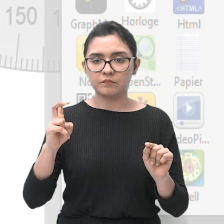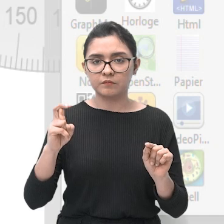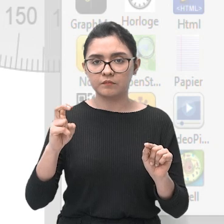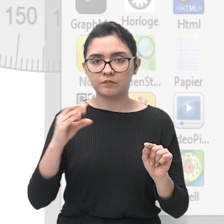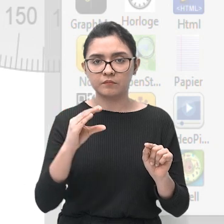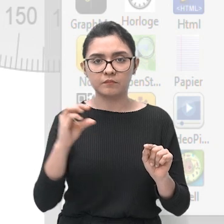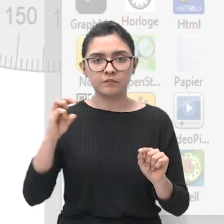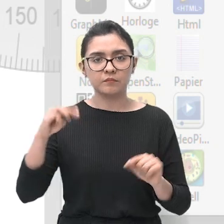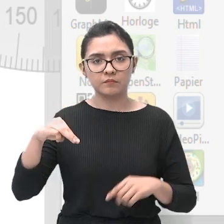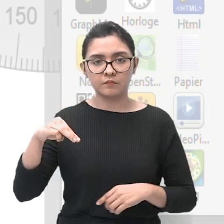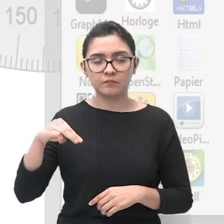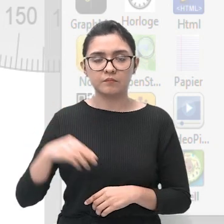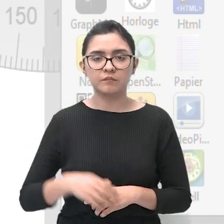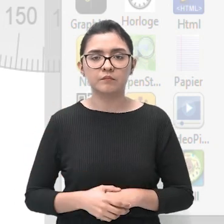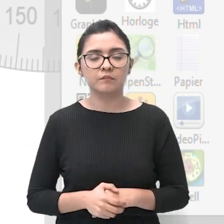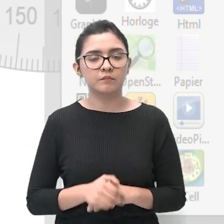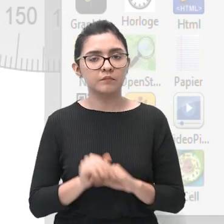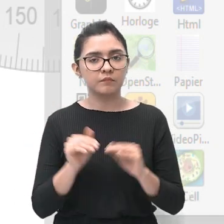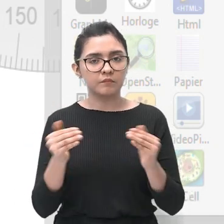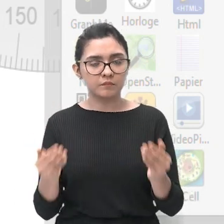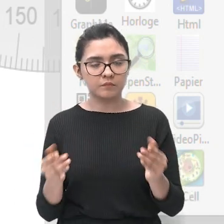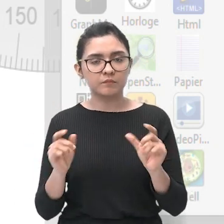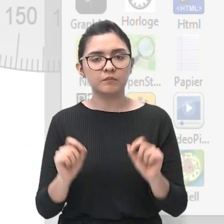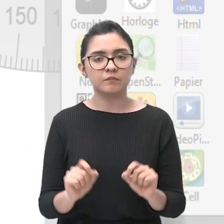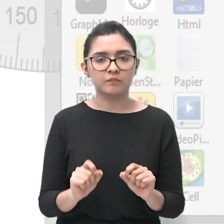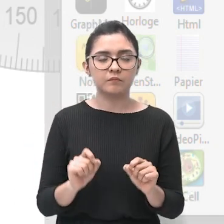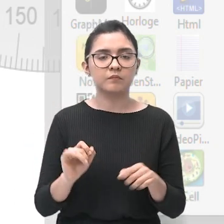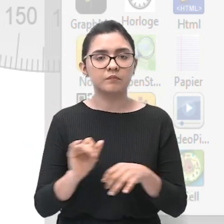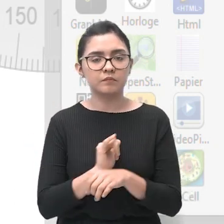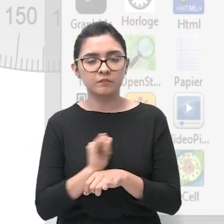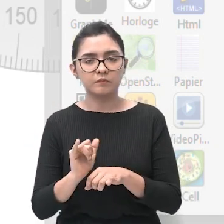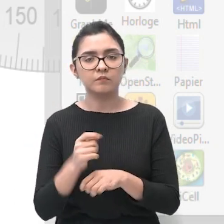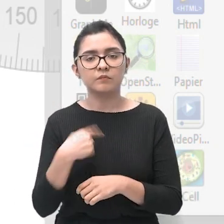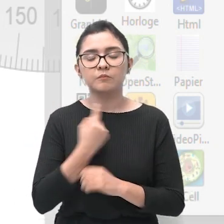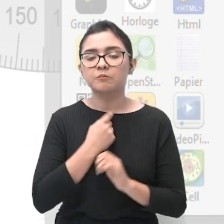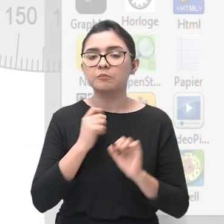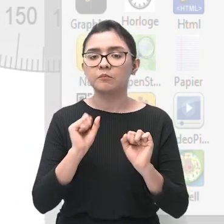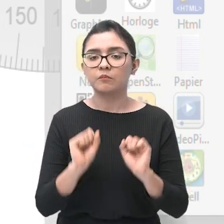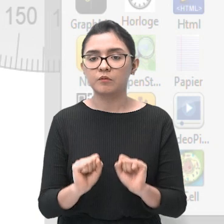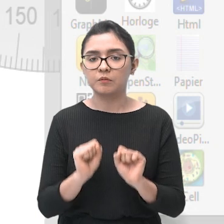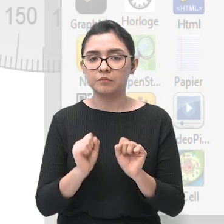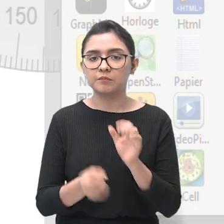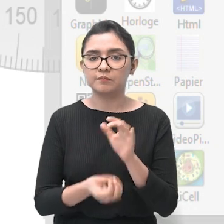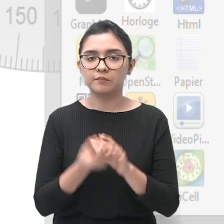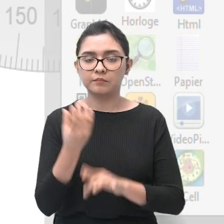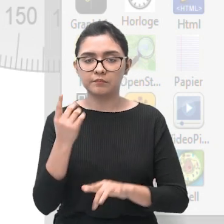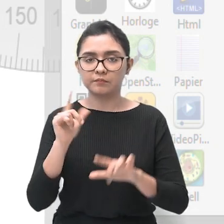5 centímetros. Então é dessa forma que nós podemos, né,